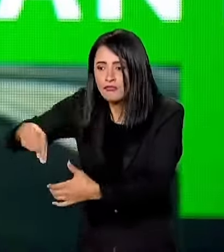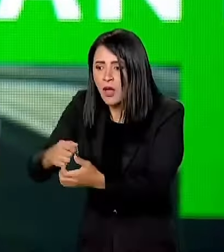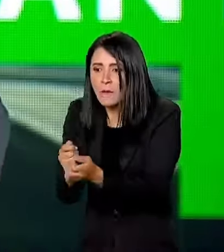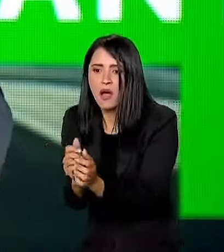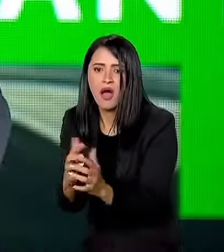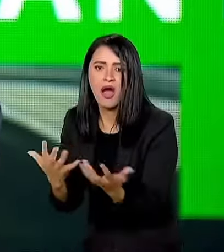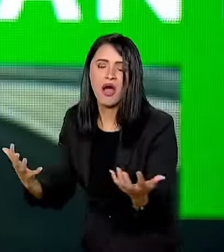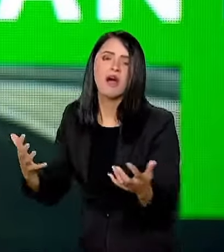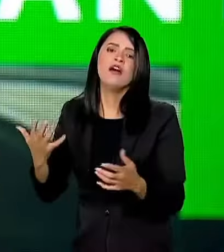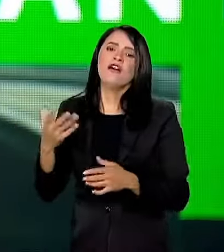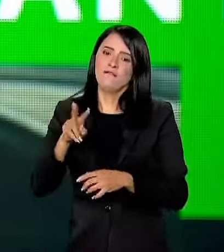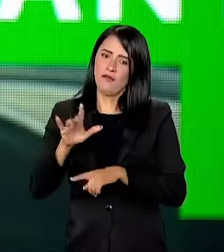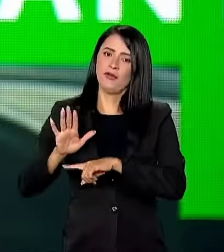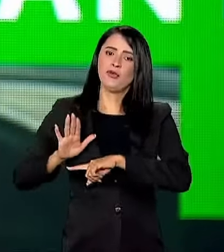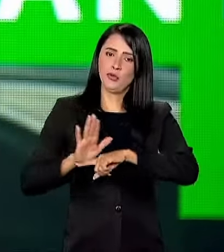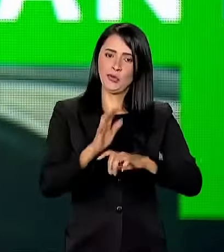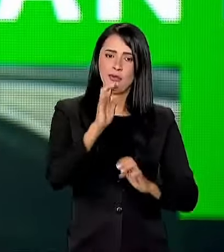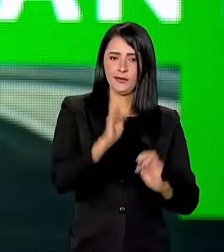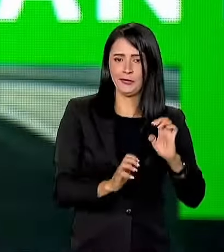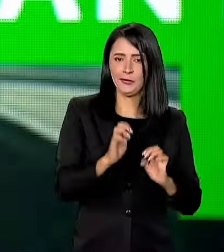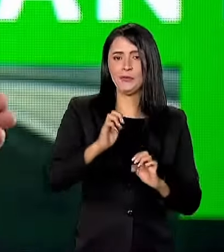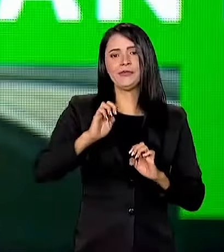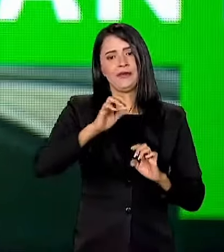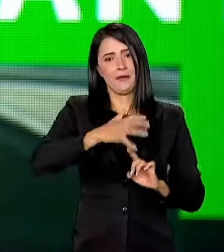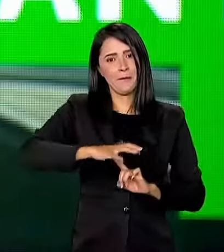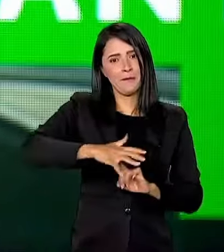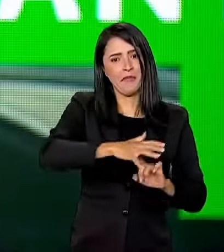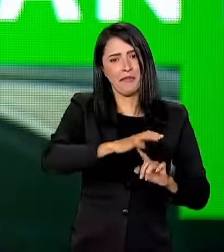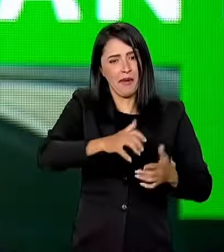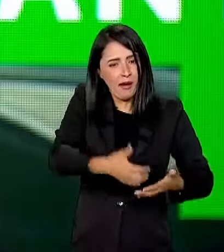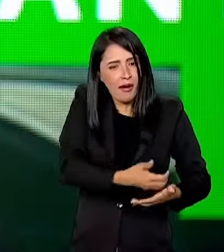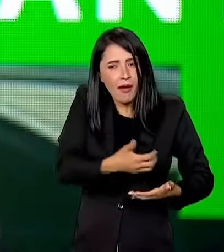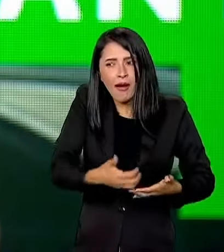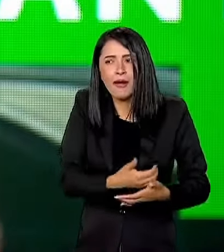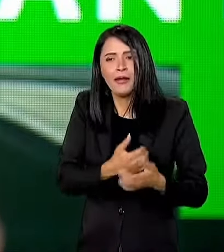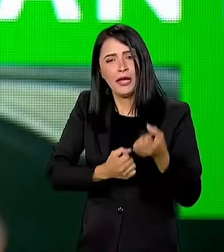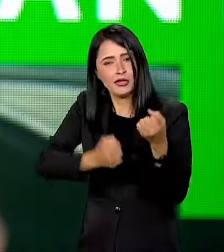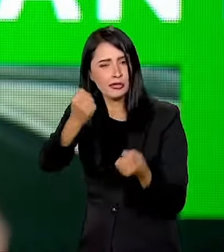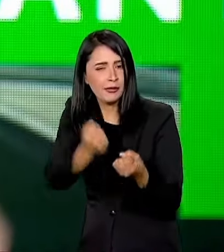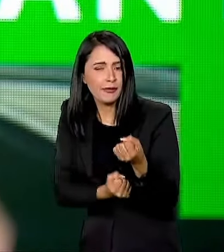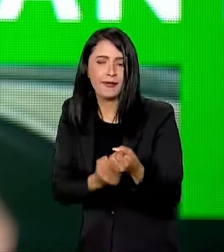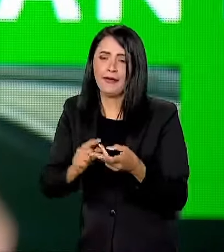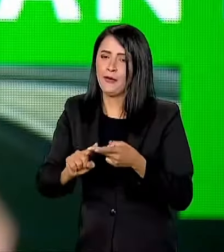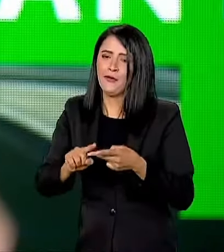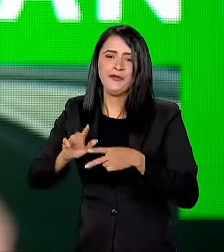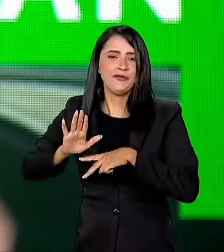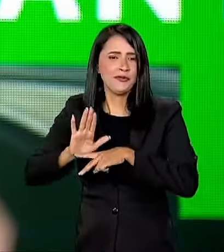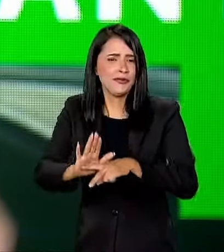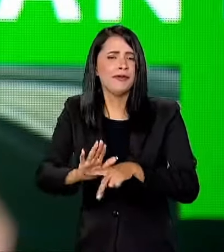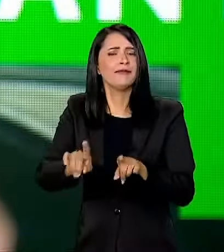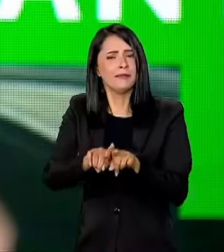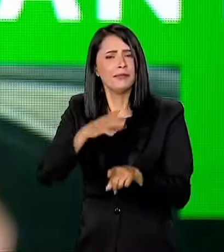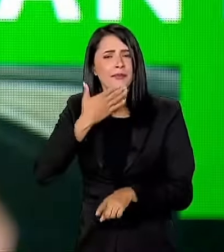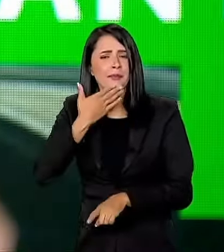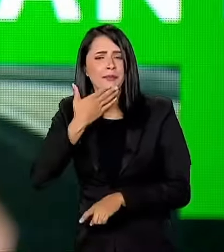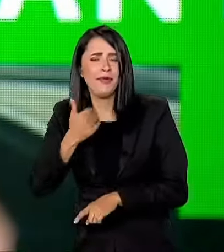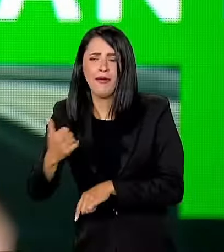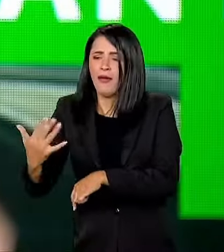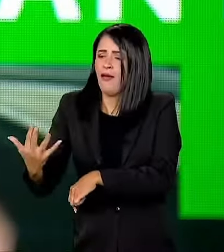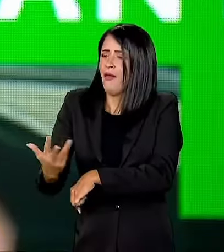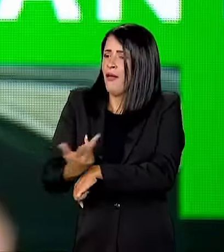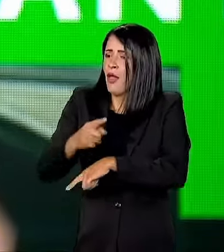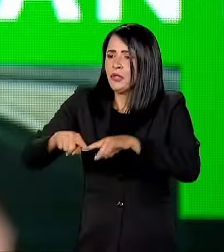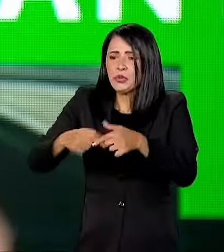ajudar a indústria de máquina no Brasil, vai ajudar a indústria automobilística e vai ajudar a melhorar a qualidade